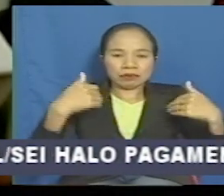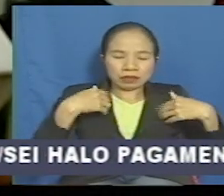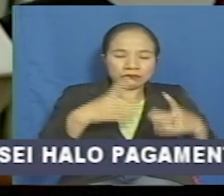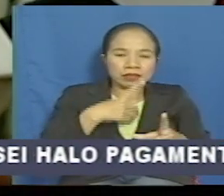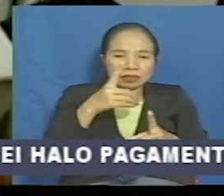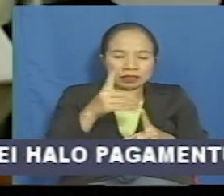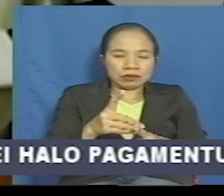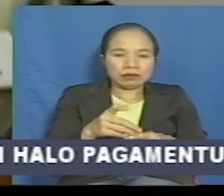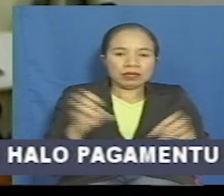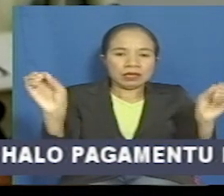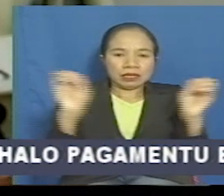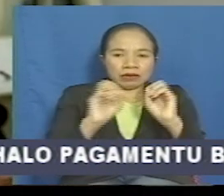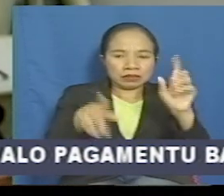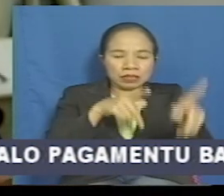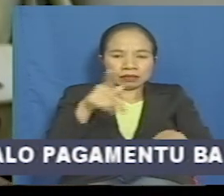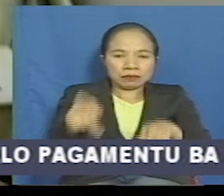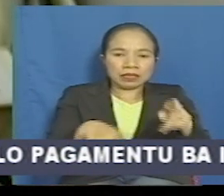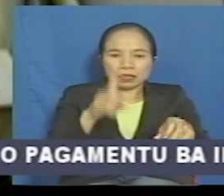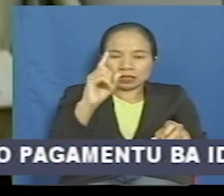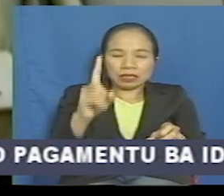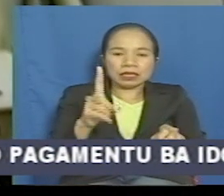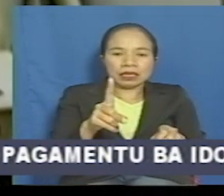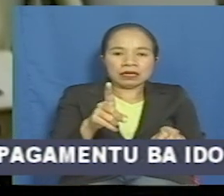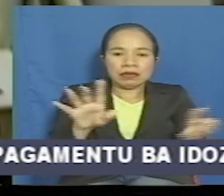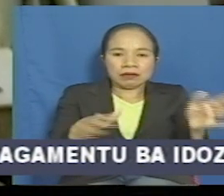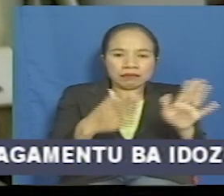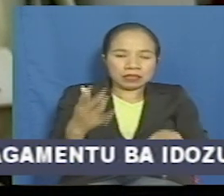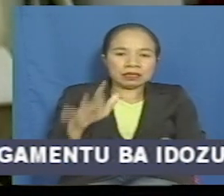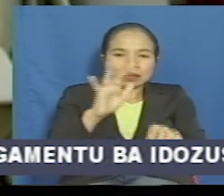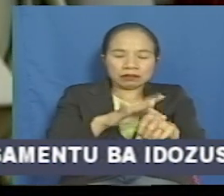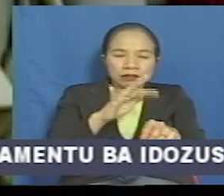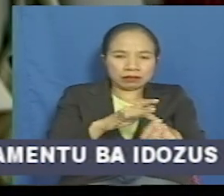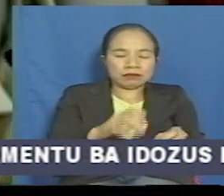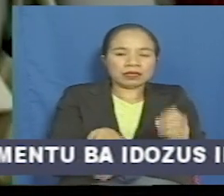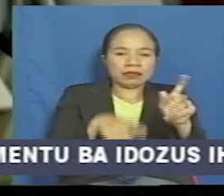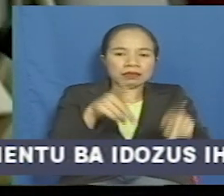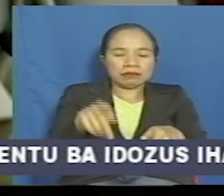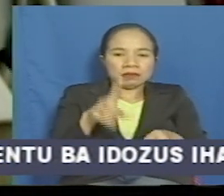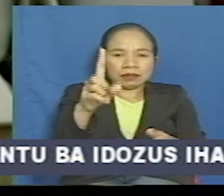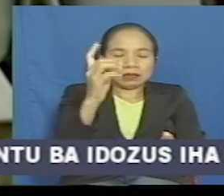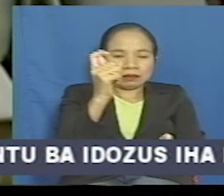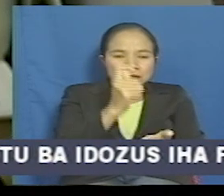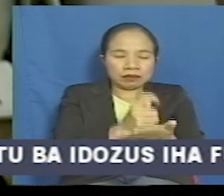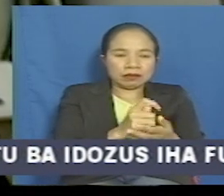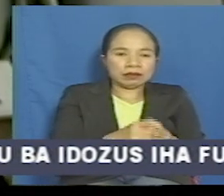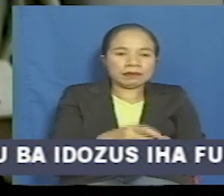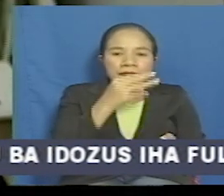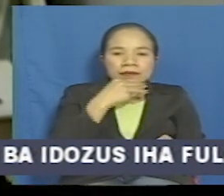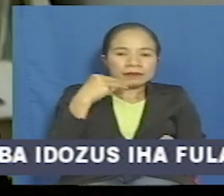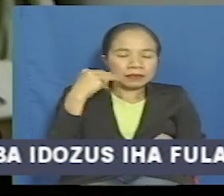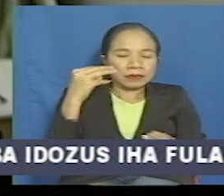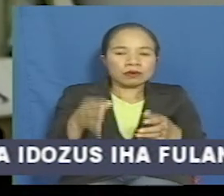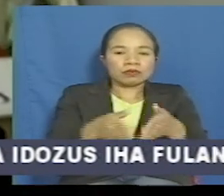Nós temos ido a Mateona para dar para o Boras de Pai Matosira. Mari, o suba população Sira cumpre